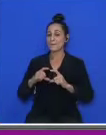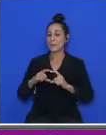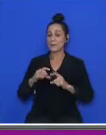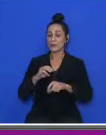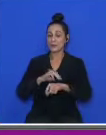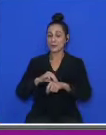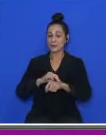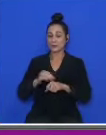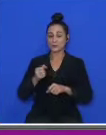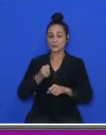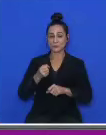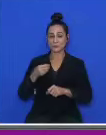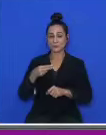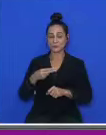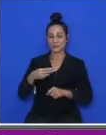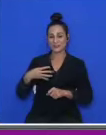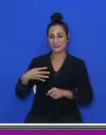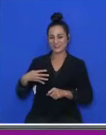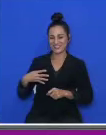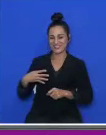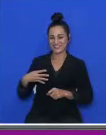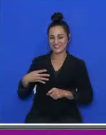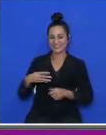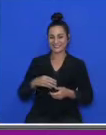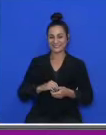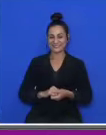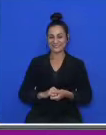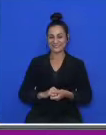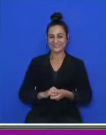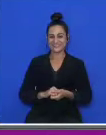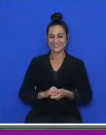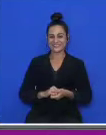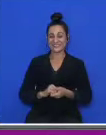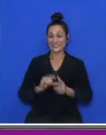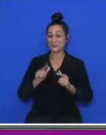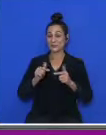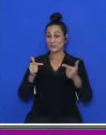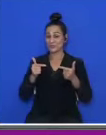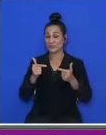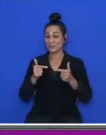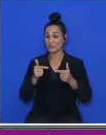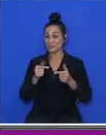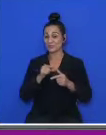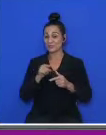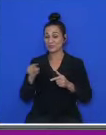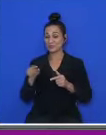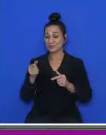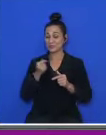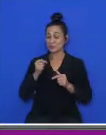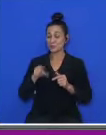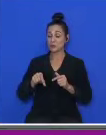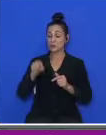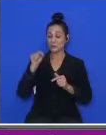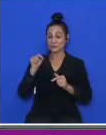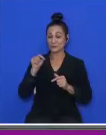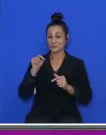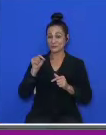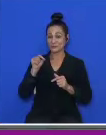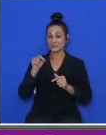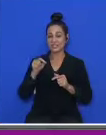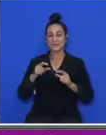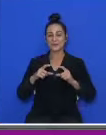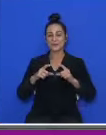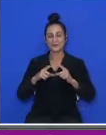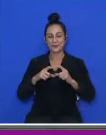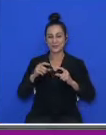número 24. Marrom, 24. Sua sorte pode vir com este número, 15º e último número da Loto Fácil.